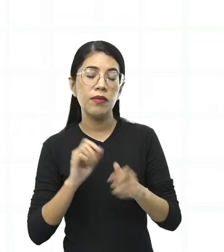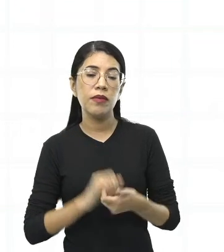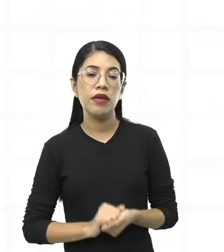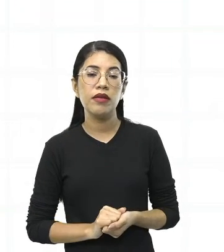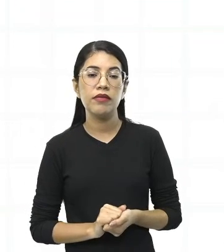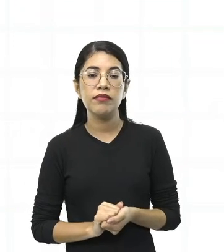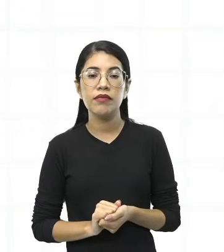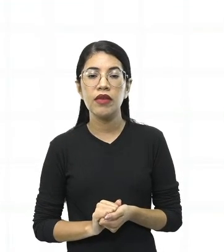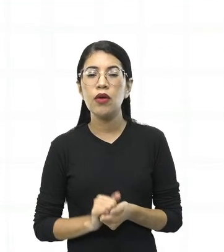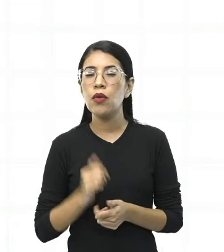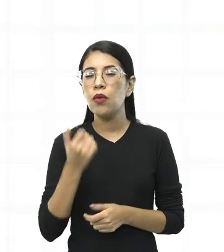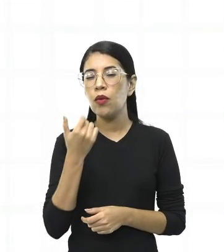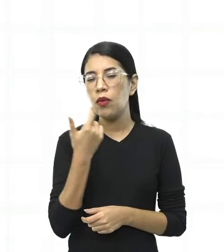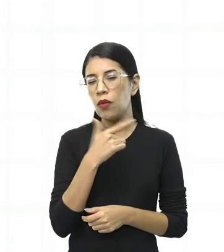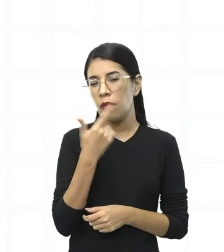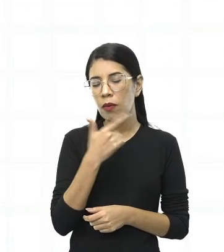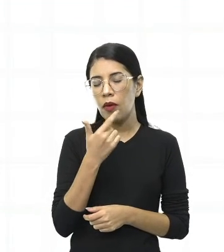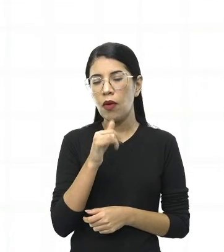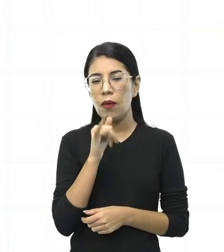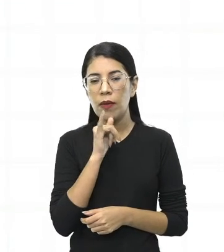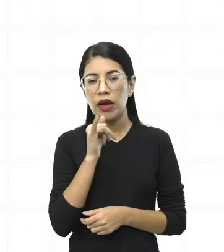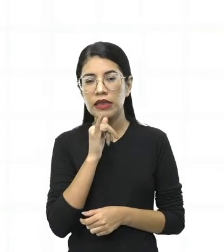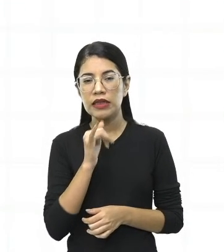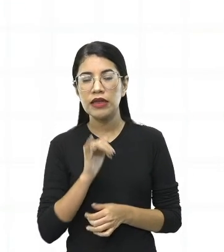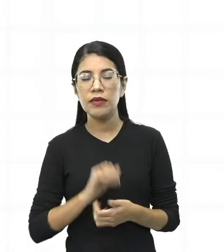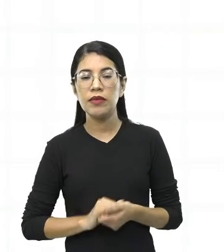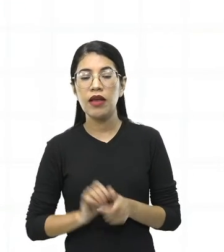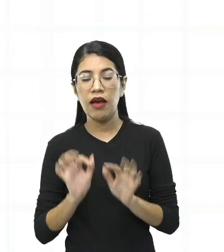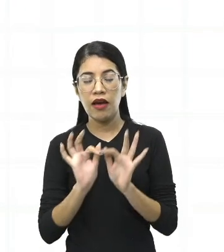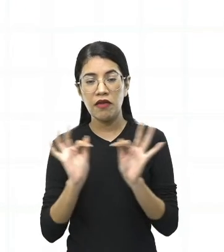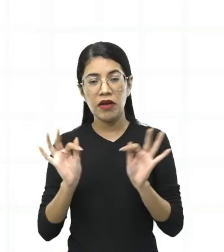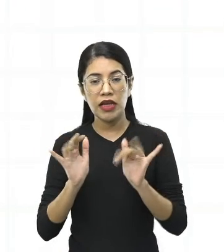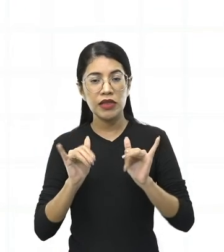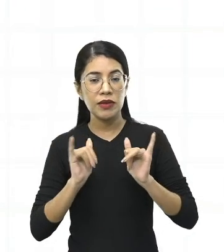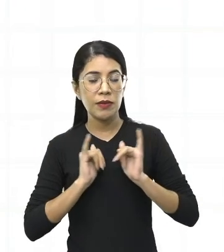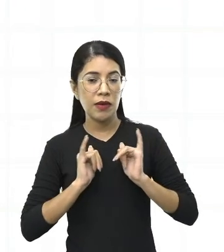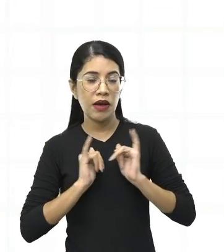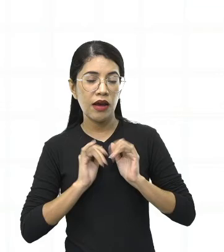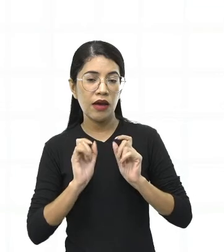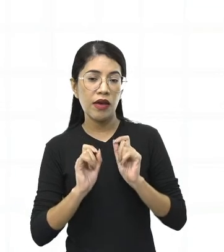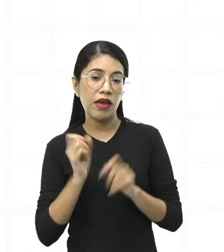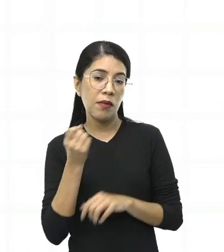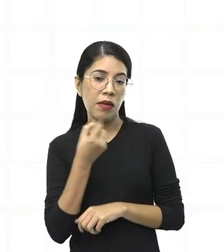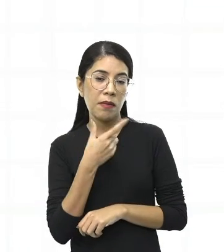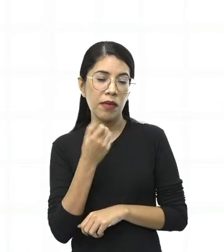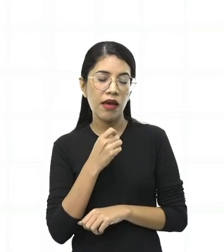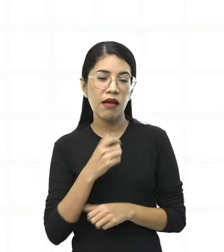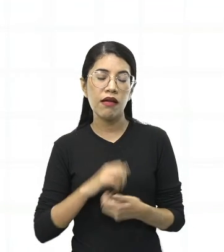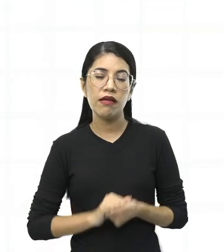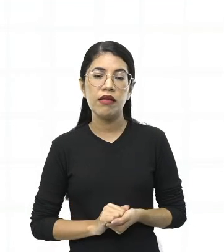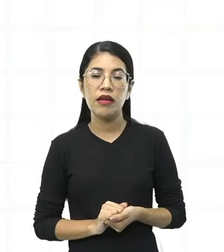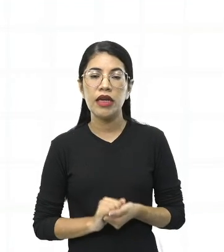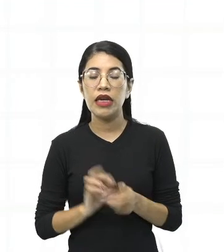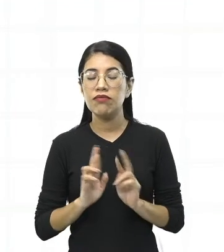rótulo humorístico, né, quando a gente diz sombra e água fresca, né, uma chamada diferente